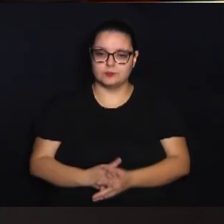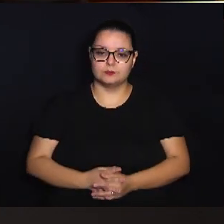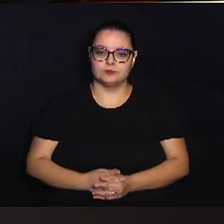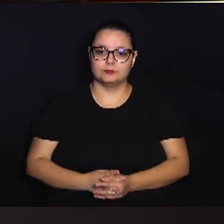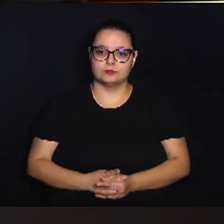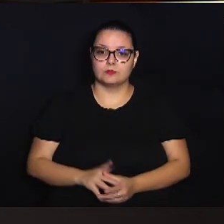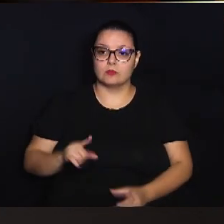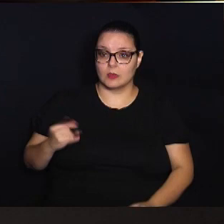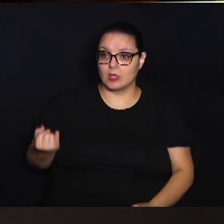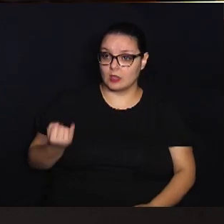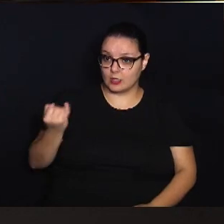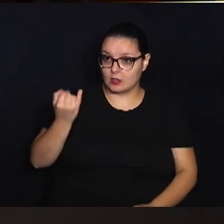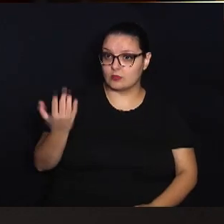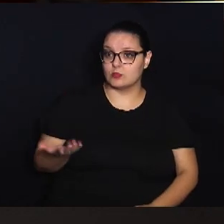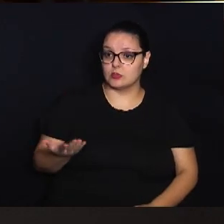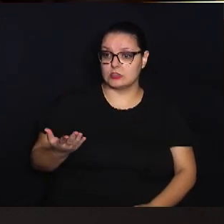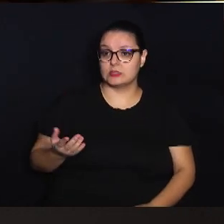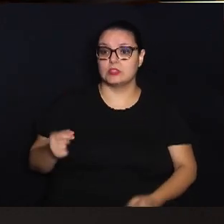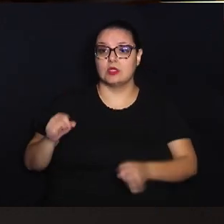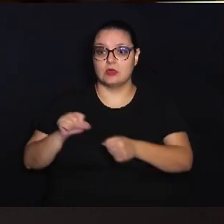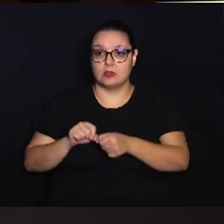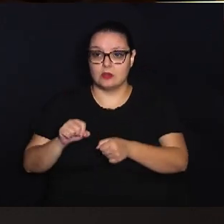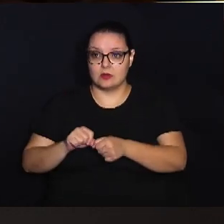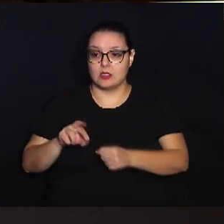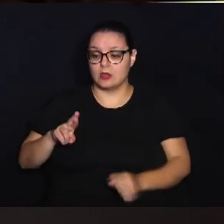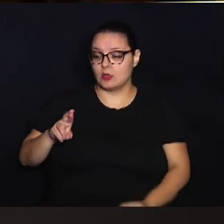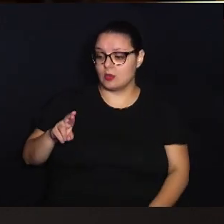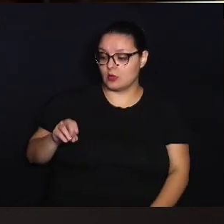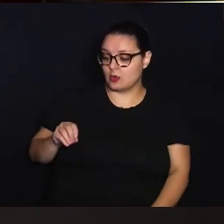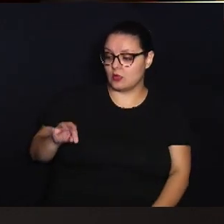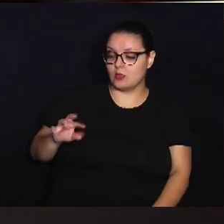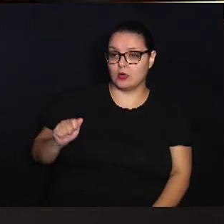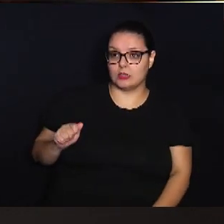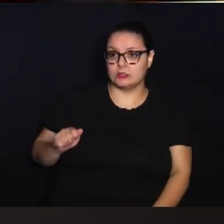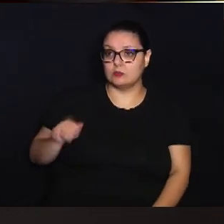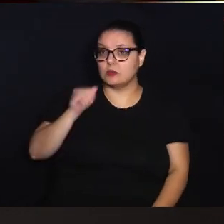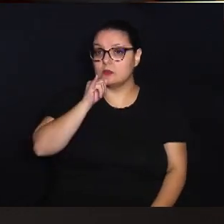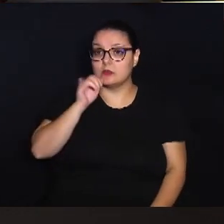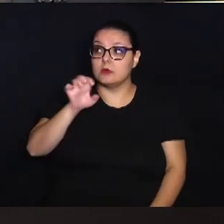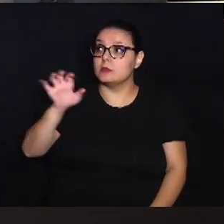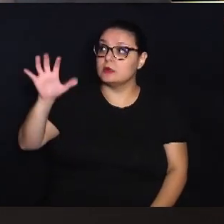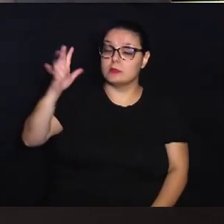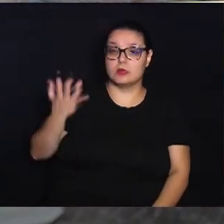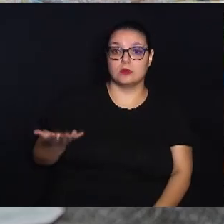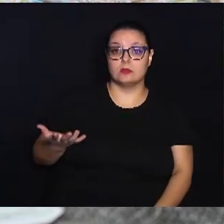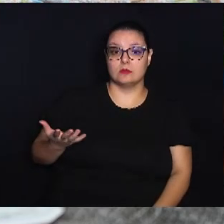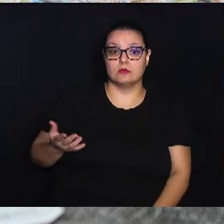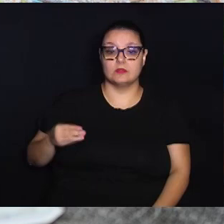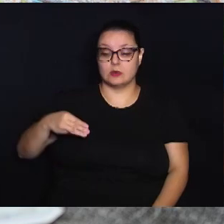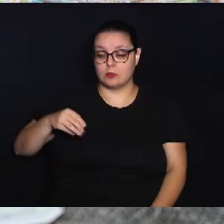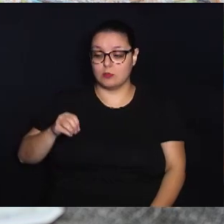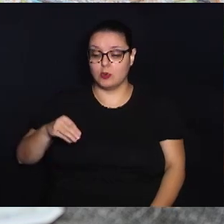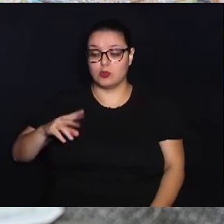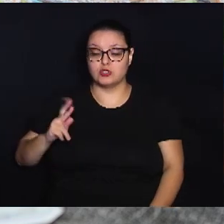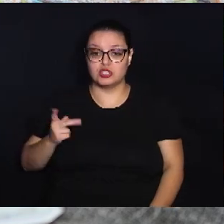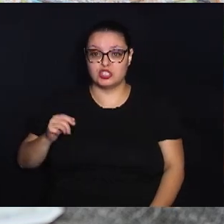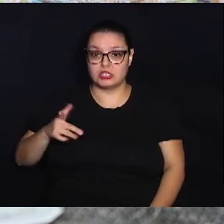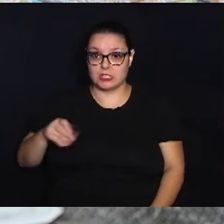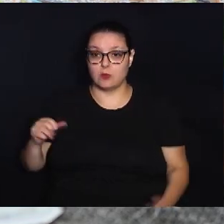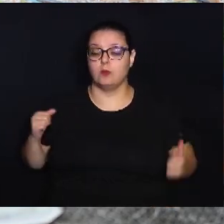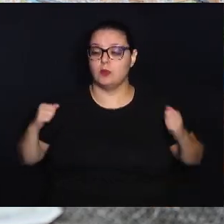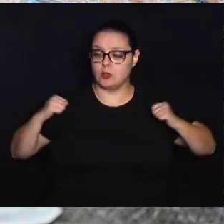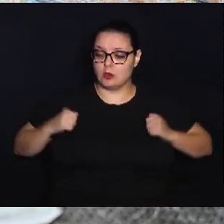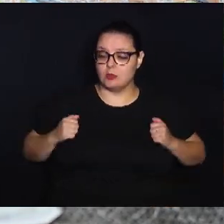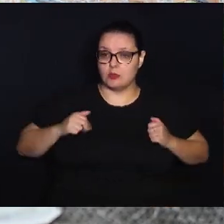E é muito importante você também fazer a sua rota, né? Seu trajeto. Vamos supor, vai para a Europa, né? Vai fazer um mochilão,